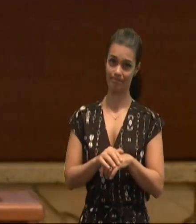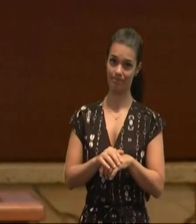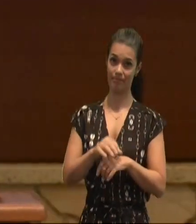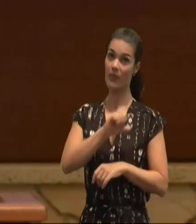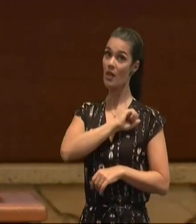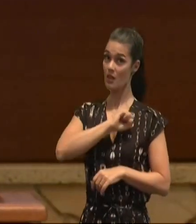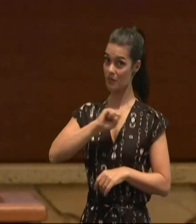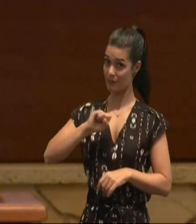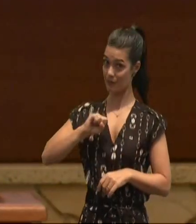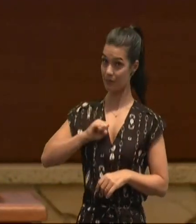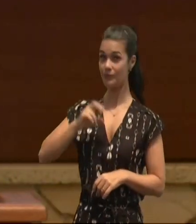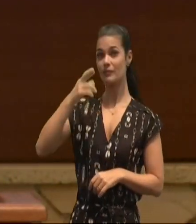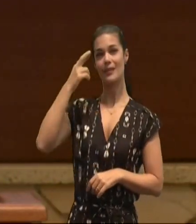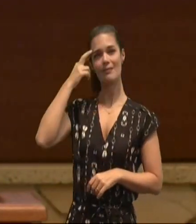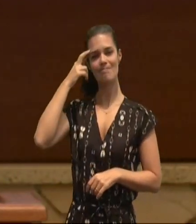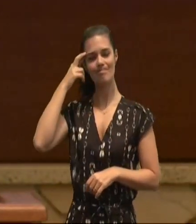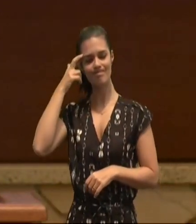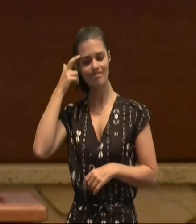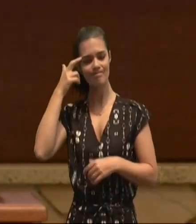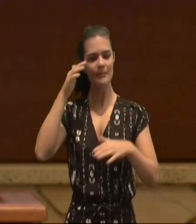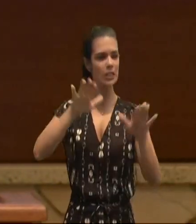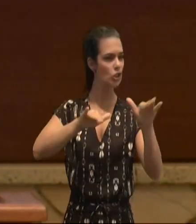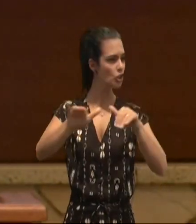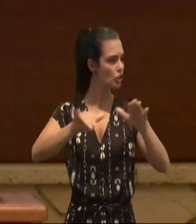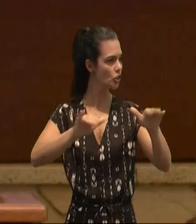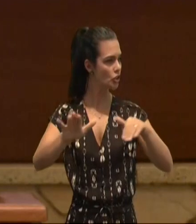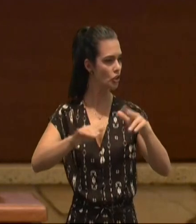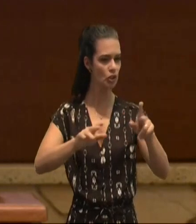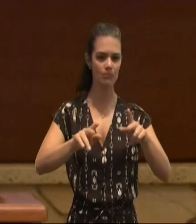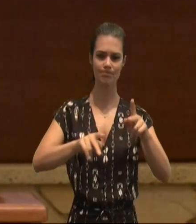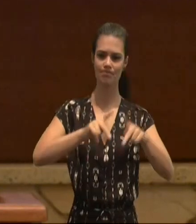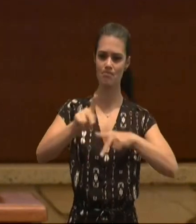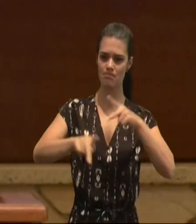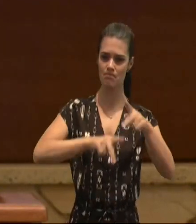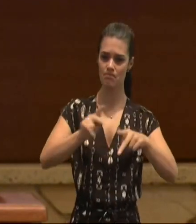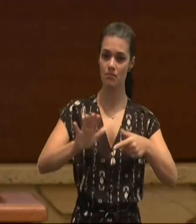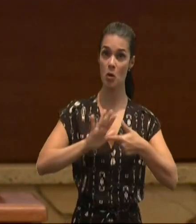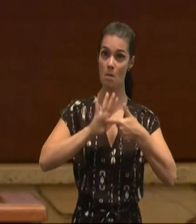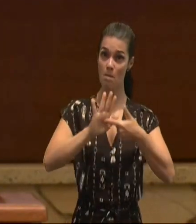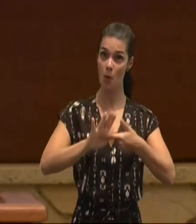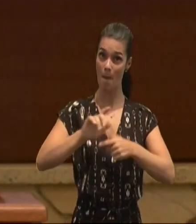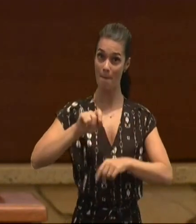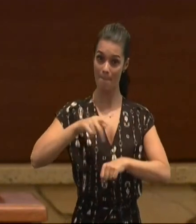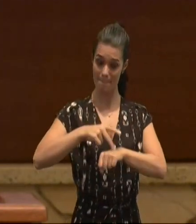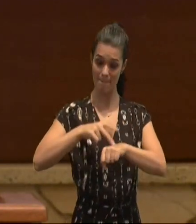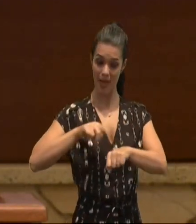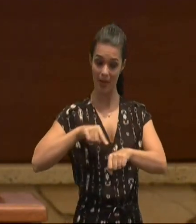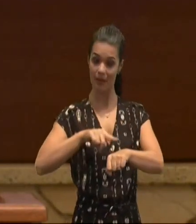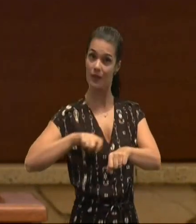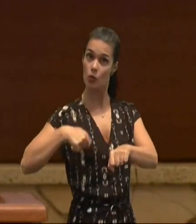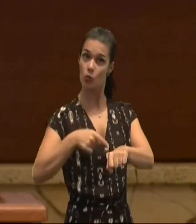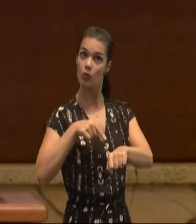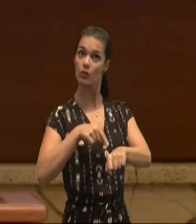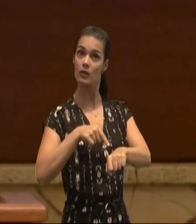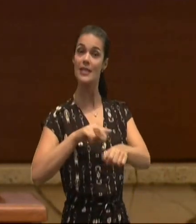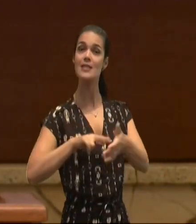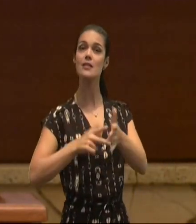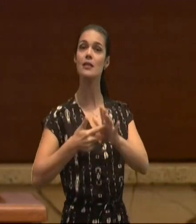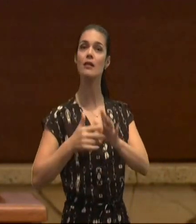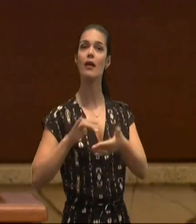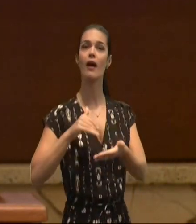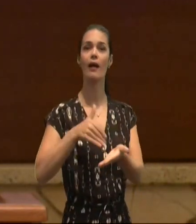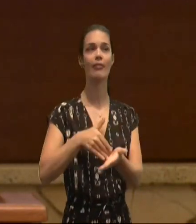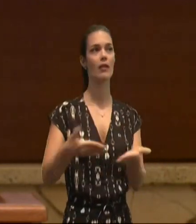lá reflexão com aquele povo, com aquela rocha, com aquela pedra, dizendo: até aqui nos ajudou o